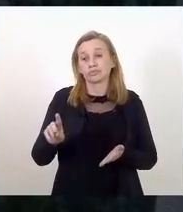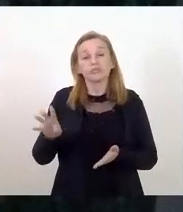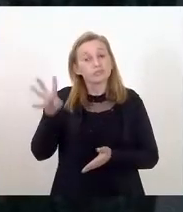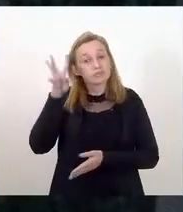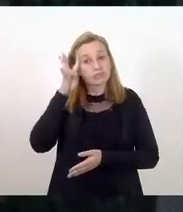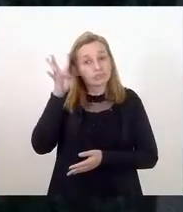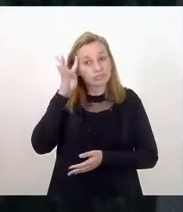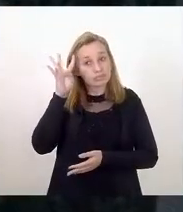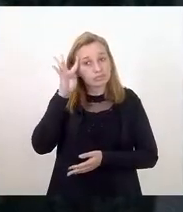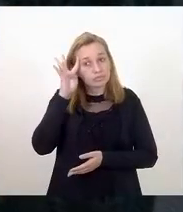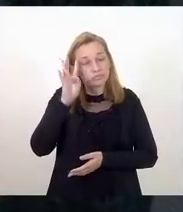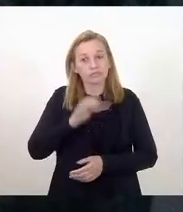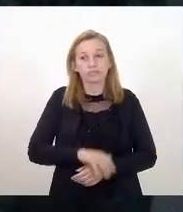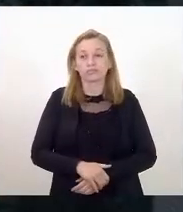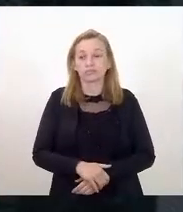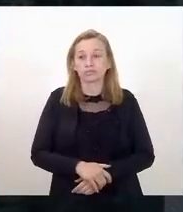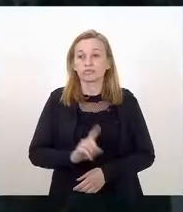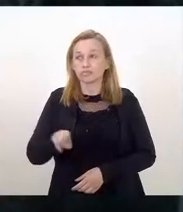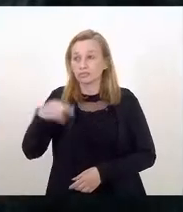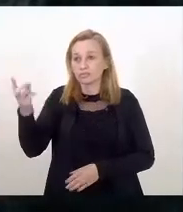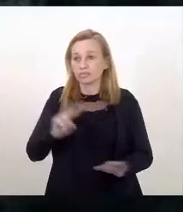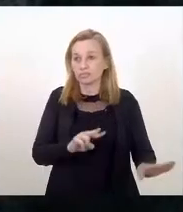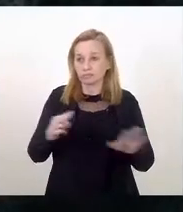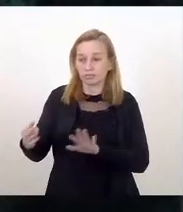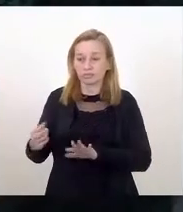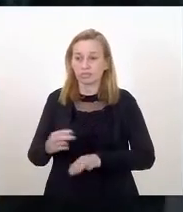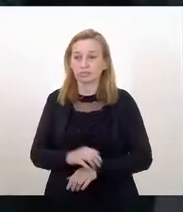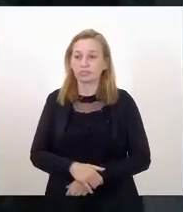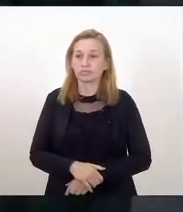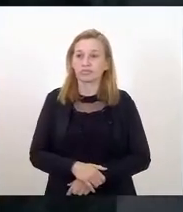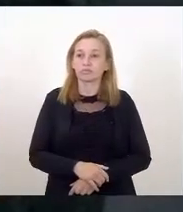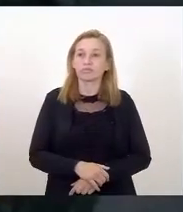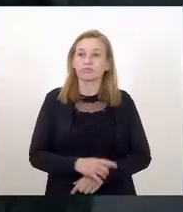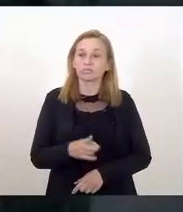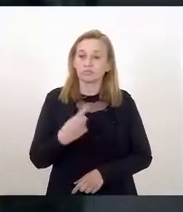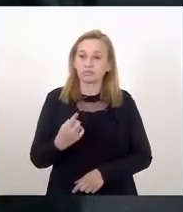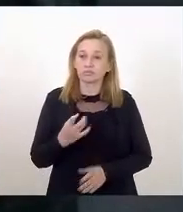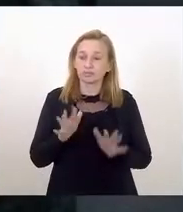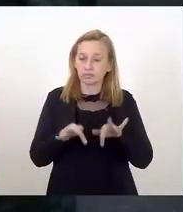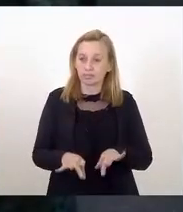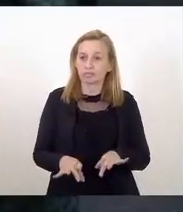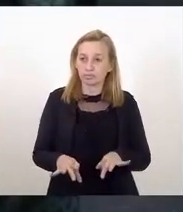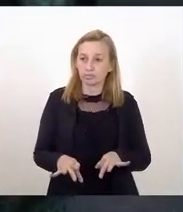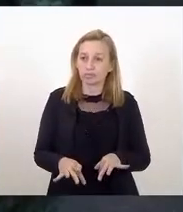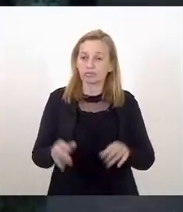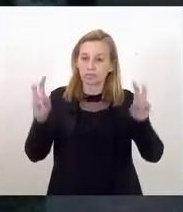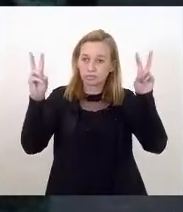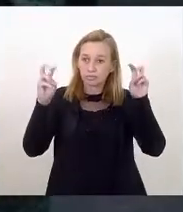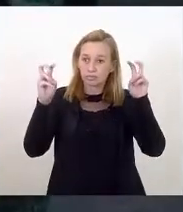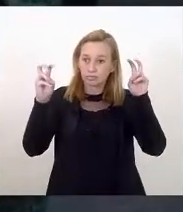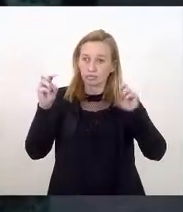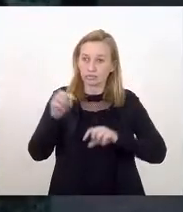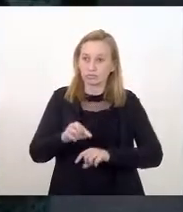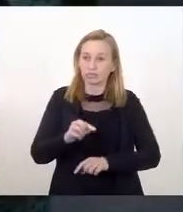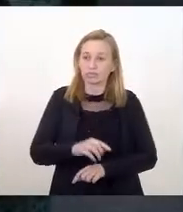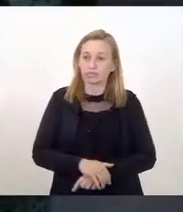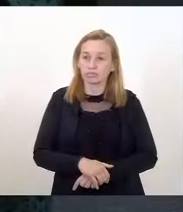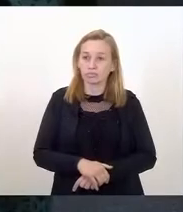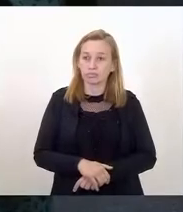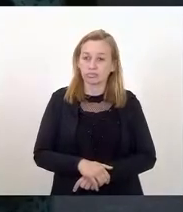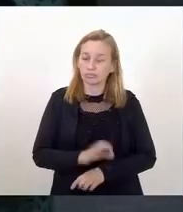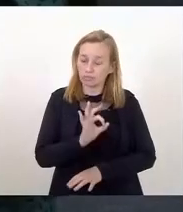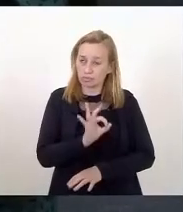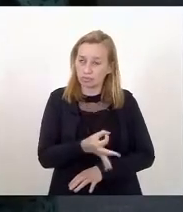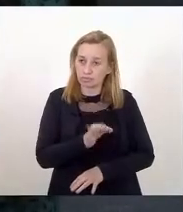quarta-feira da semana que vem, para a gente matar logo essa questão aqui e, com